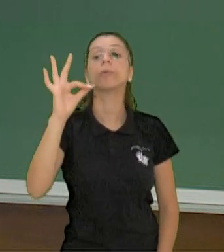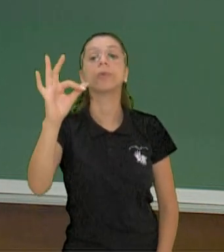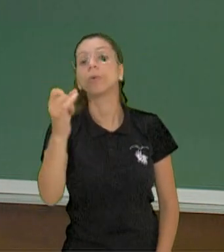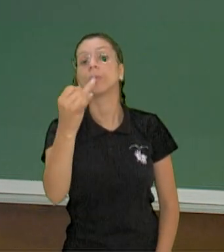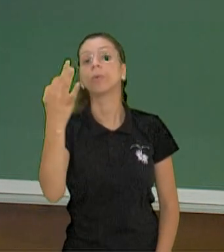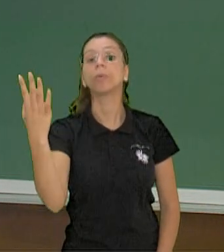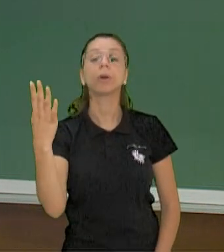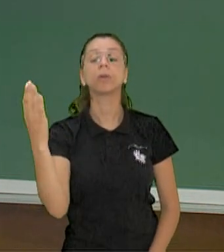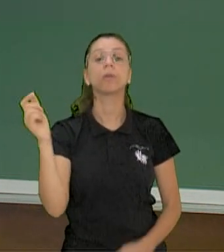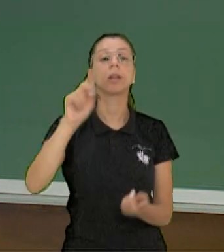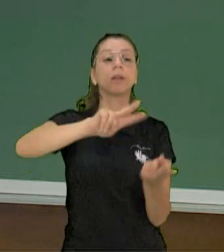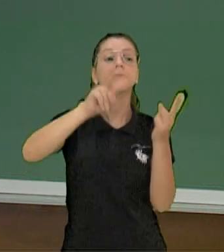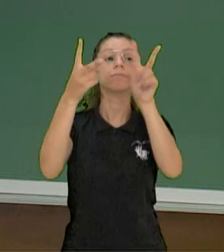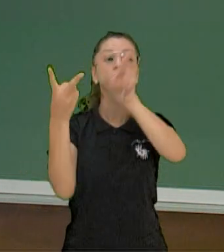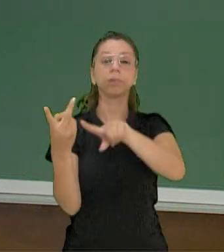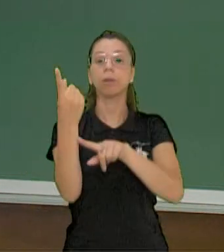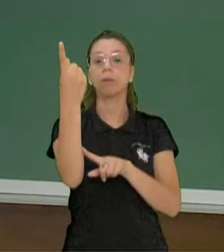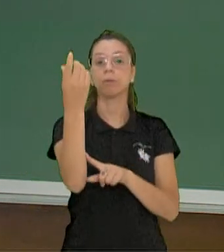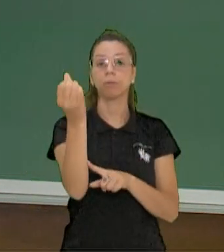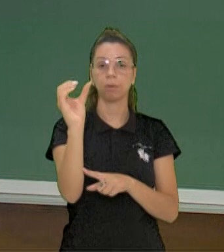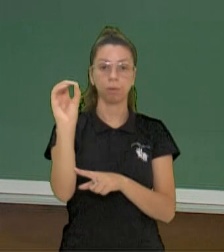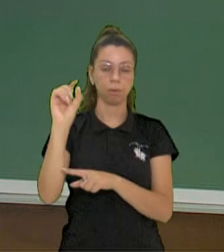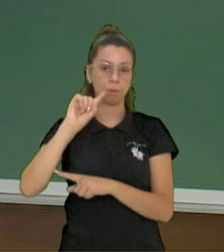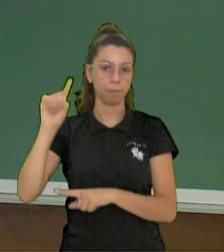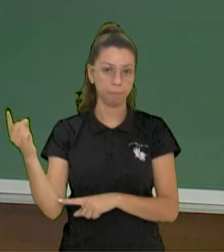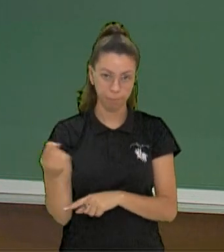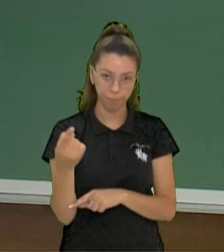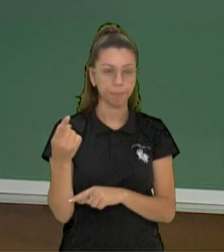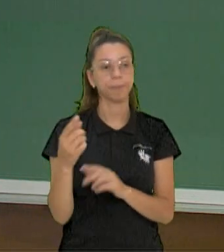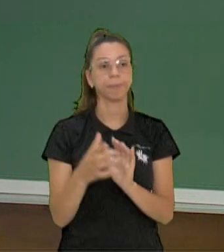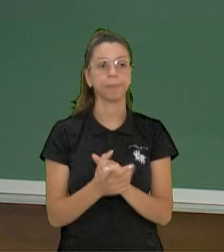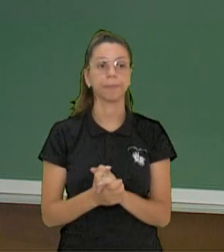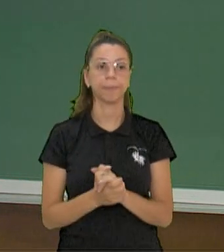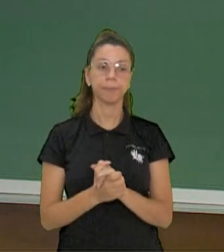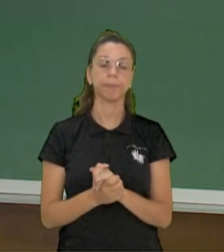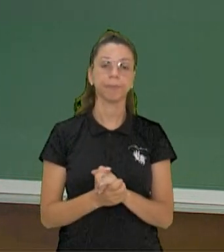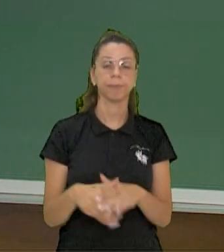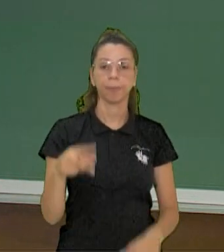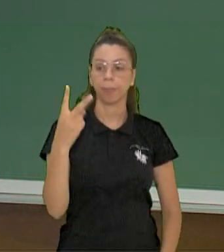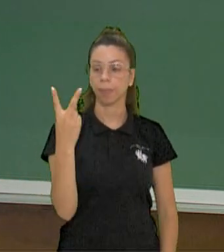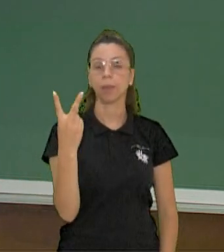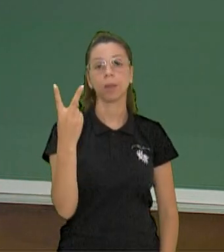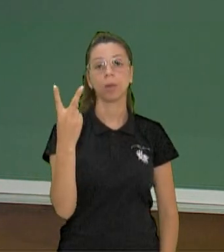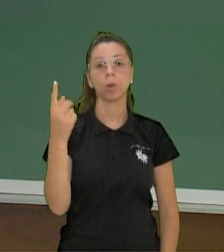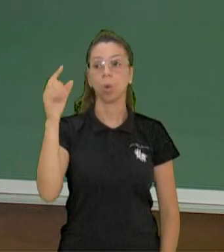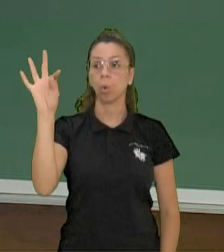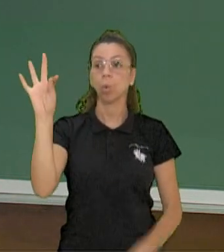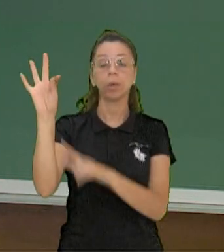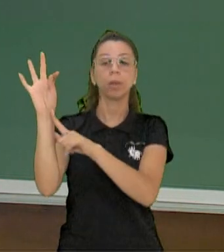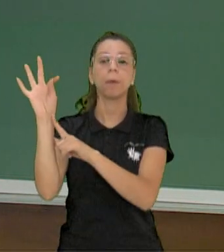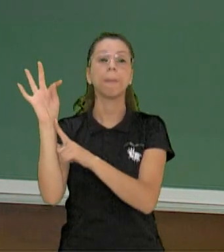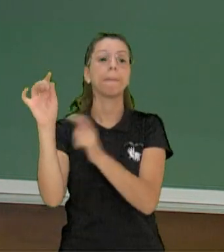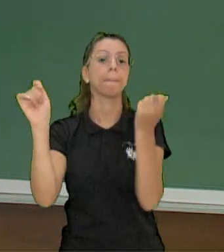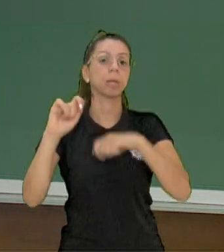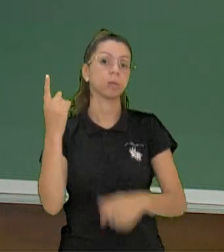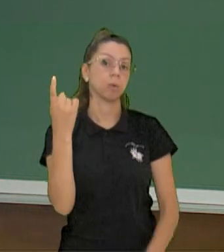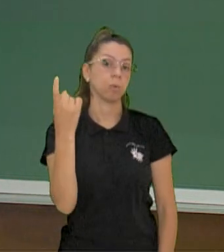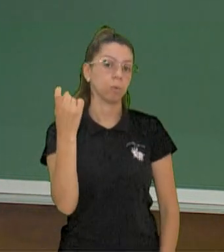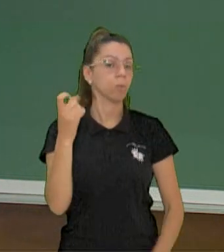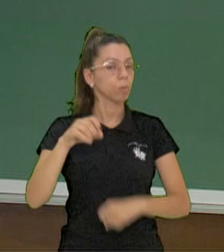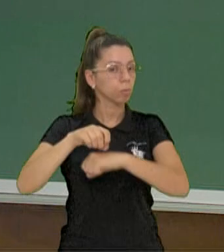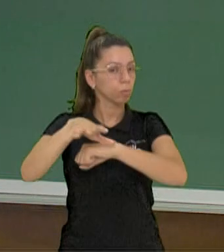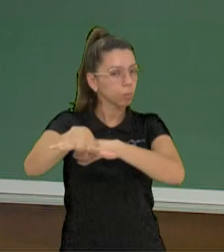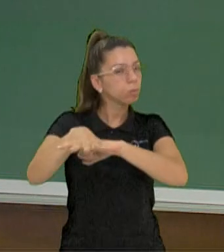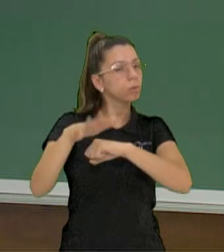montante de 160 mil. Nós vamos em busca de isolar o valor de t aqui indicado, hein? Lembra da dica do professor agora há